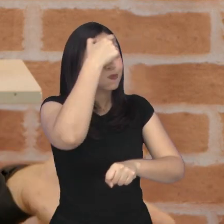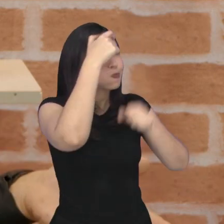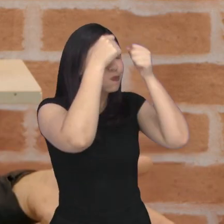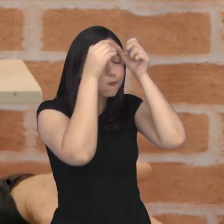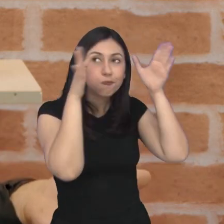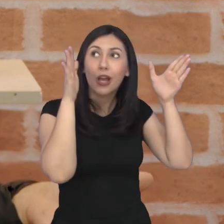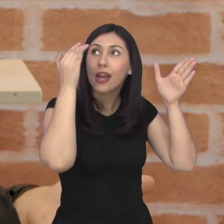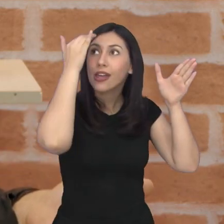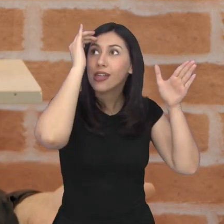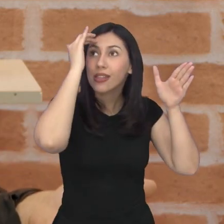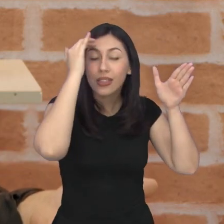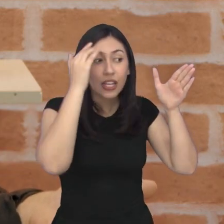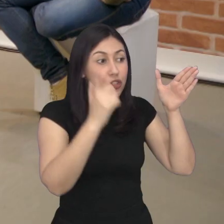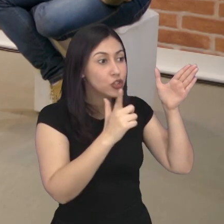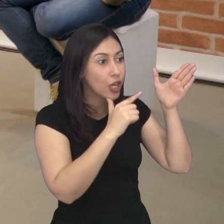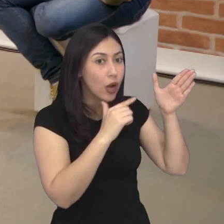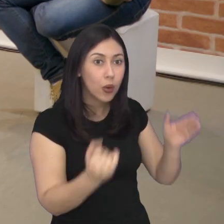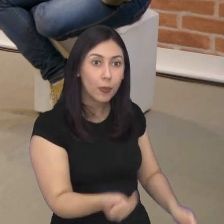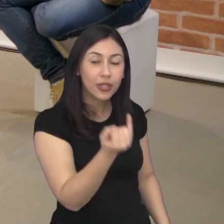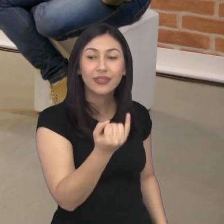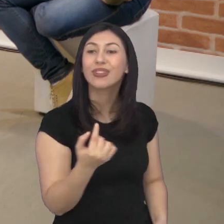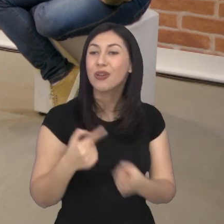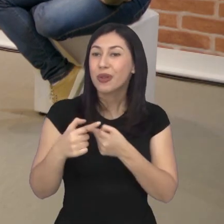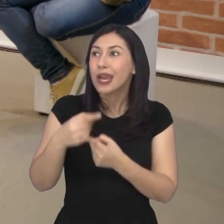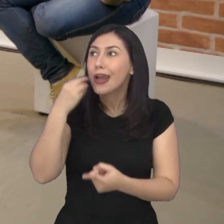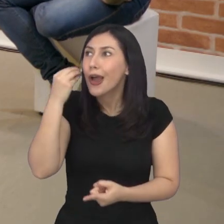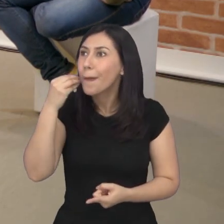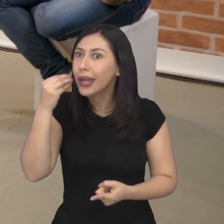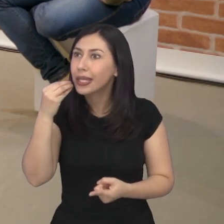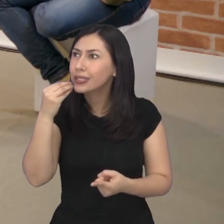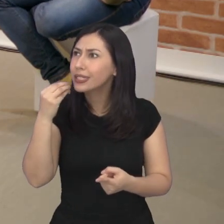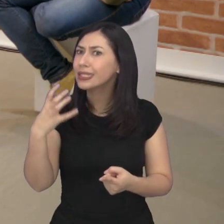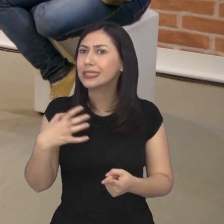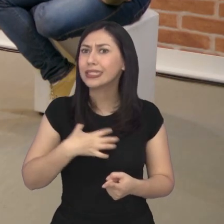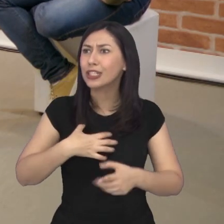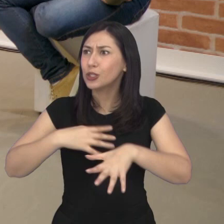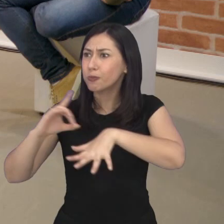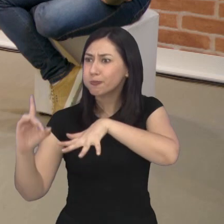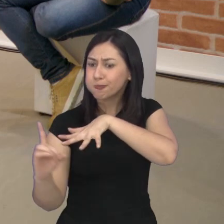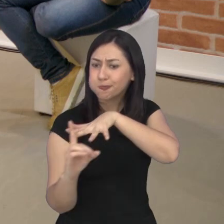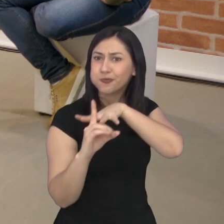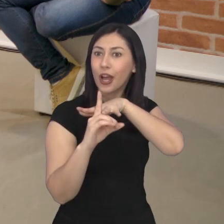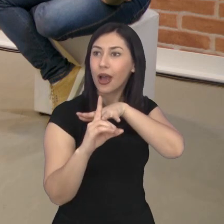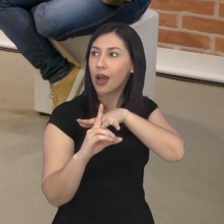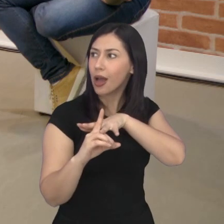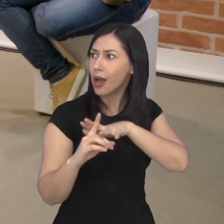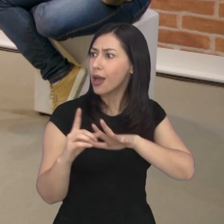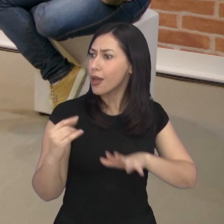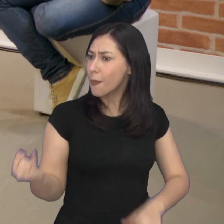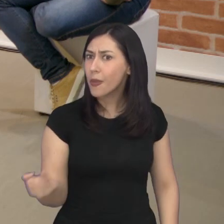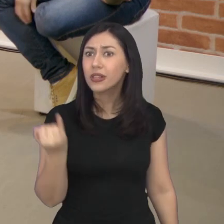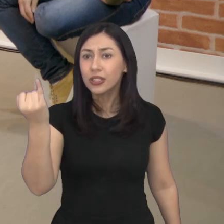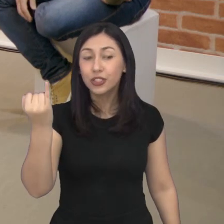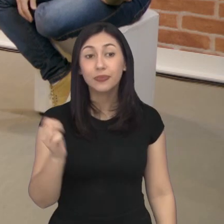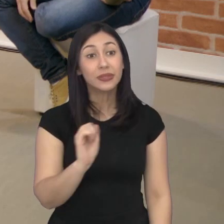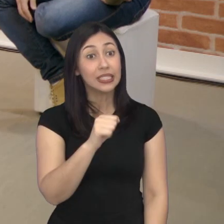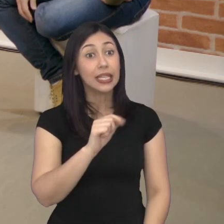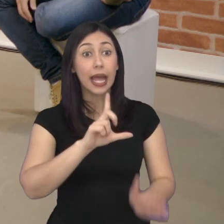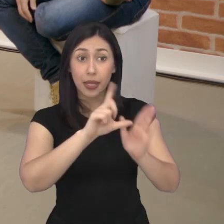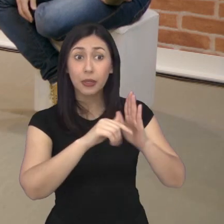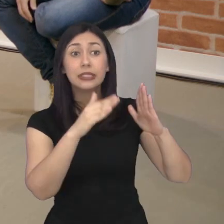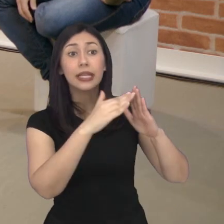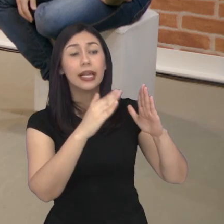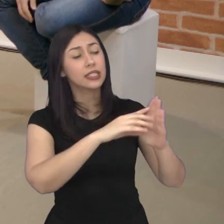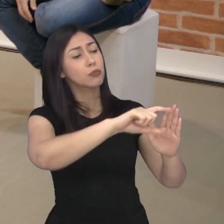da onde a água vem. É porque ela vive Olha. aquilo, né? Ela se inclui naquele ambiente, então ela acaba tendo esse senso de pertencimento, né? E quando ela